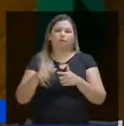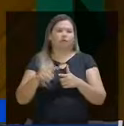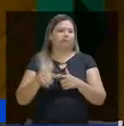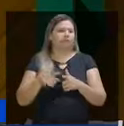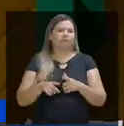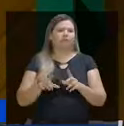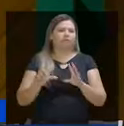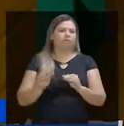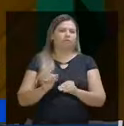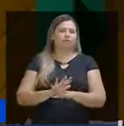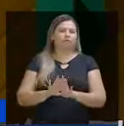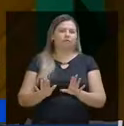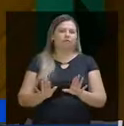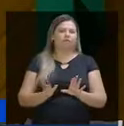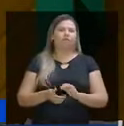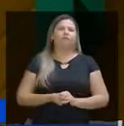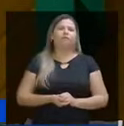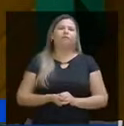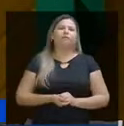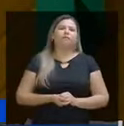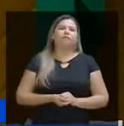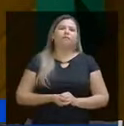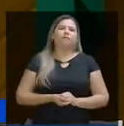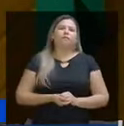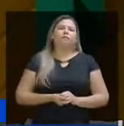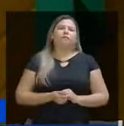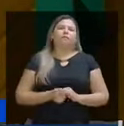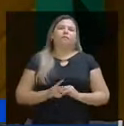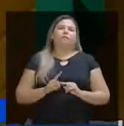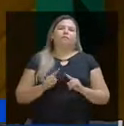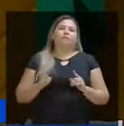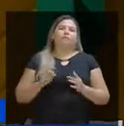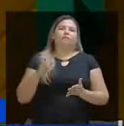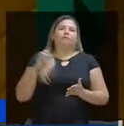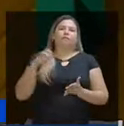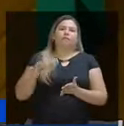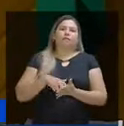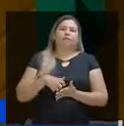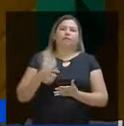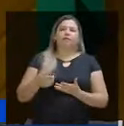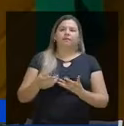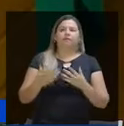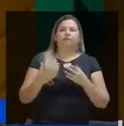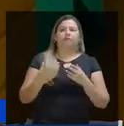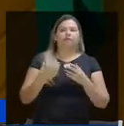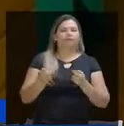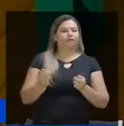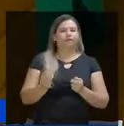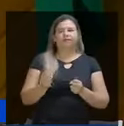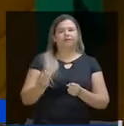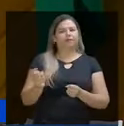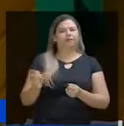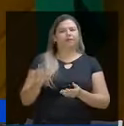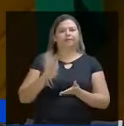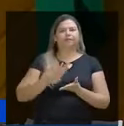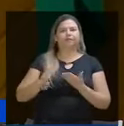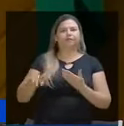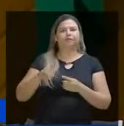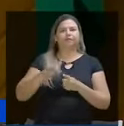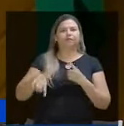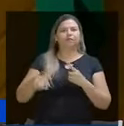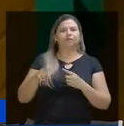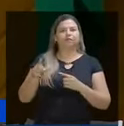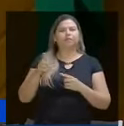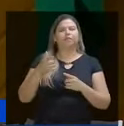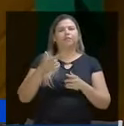passo, ausente uma condição de elegibilidade, o recurso não deve ser provido. Então, o MPE opina pelo não provimento